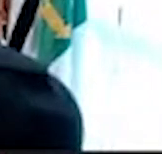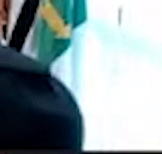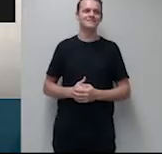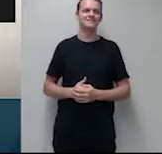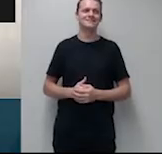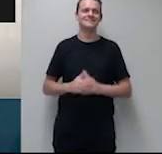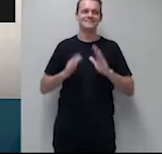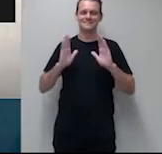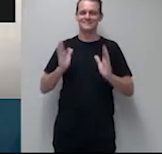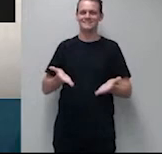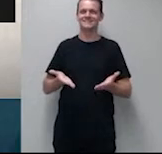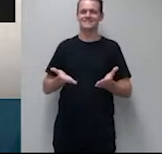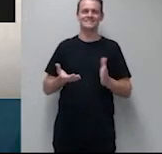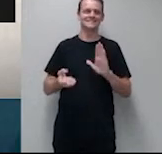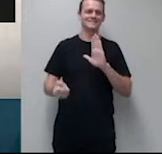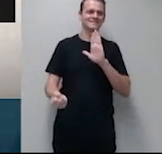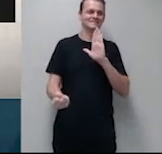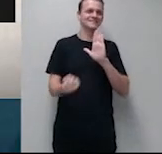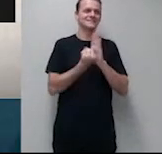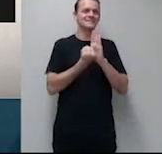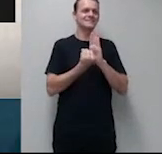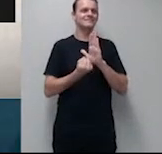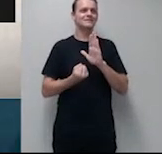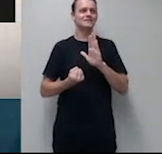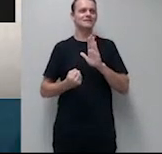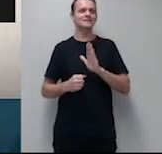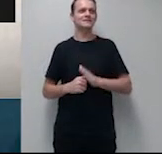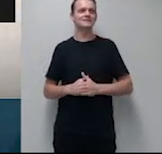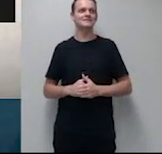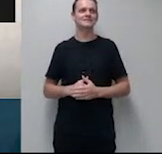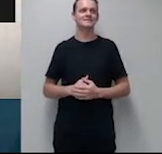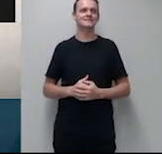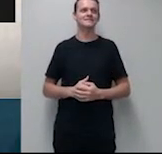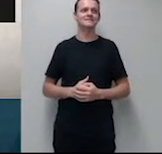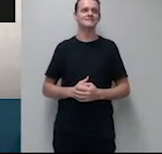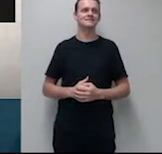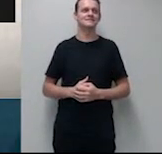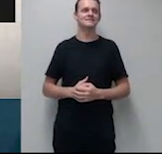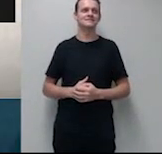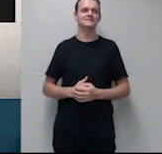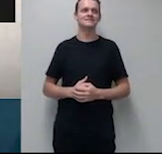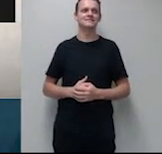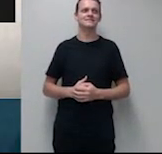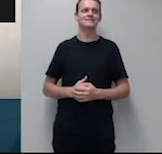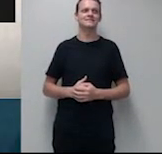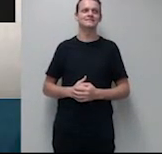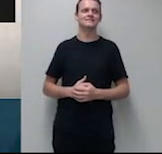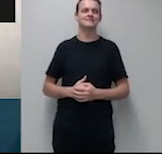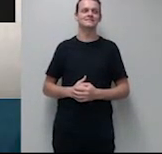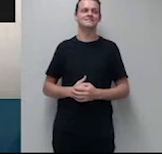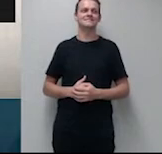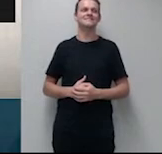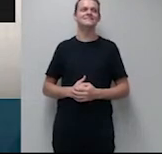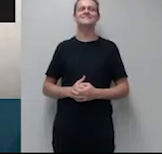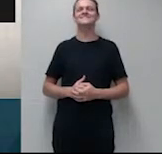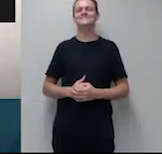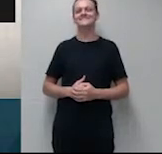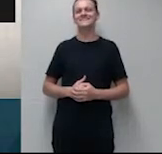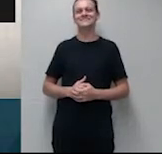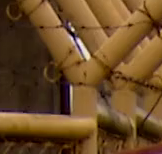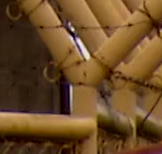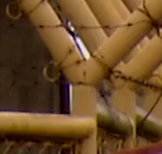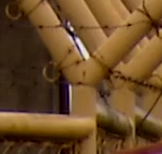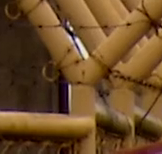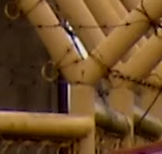ocorreu a prisão mas destacou que no caso analisado o investigado já foi conduzido à comarca do juízo que determinou a busca